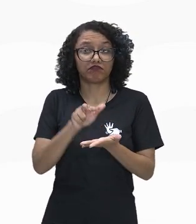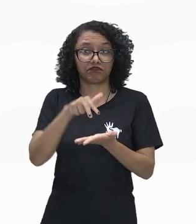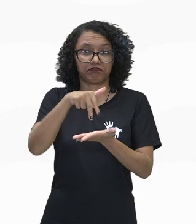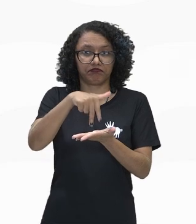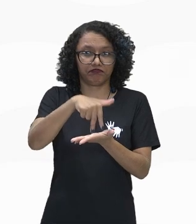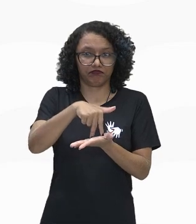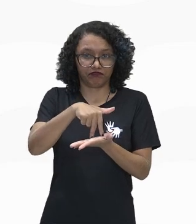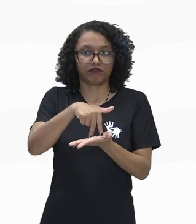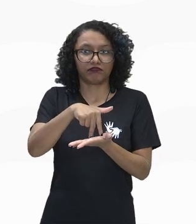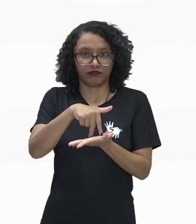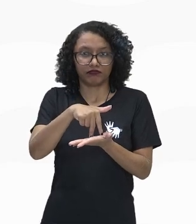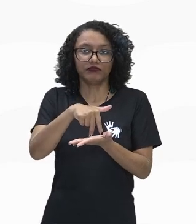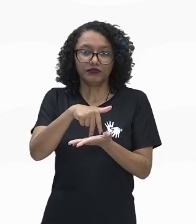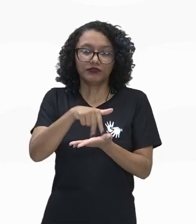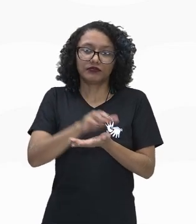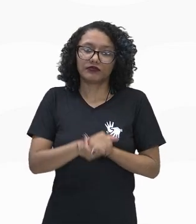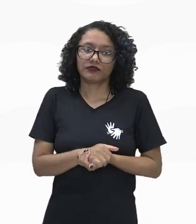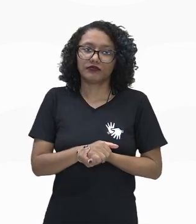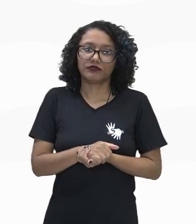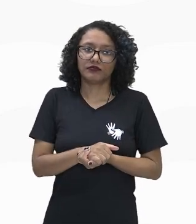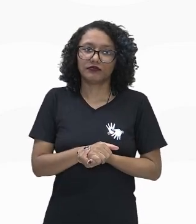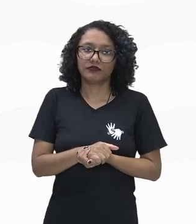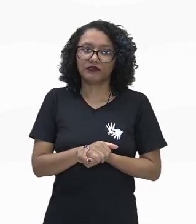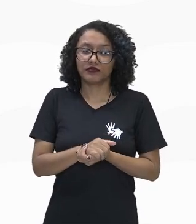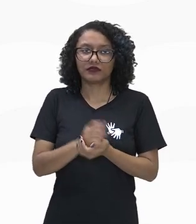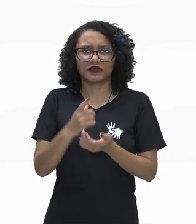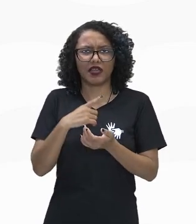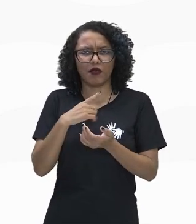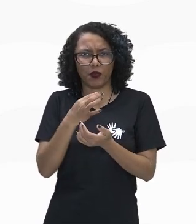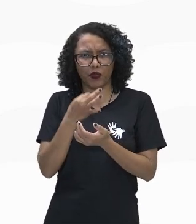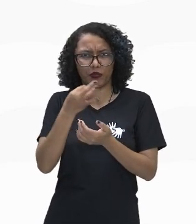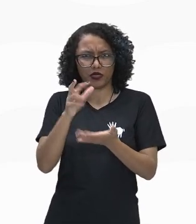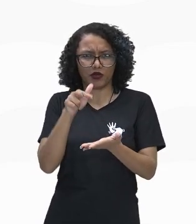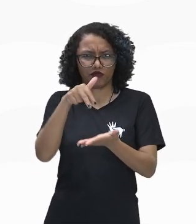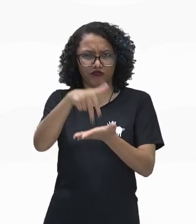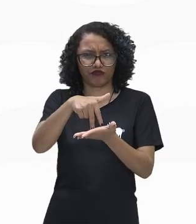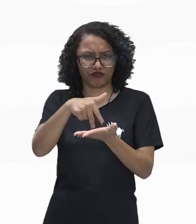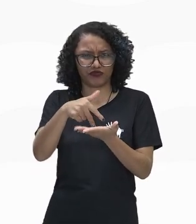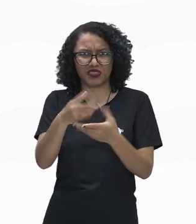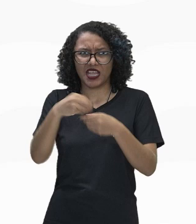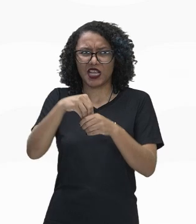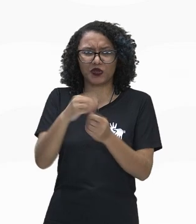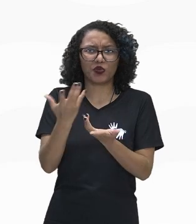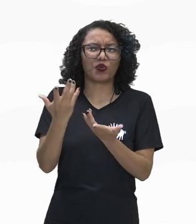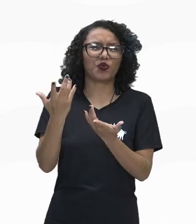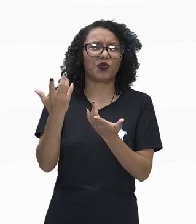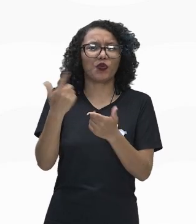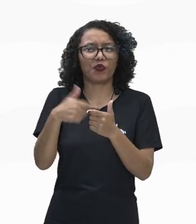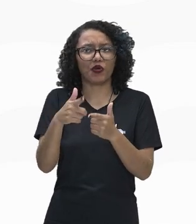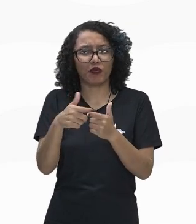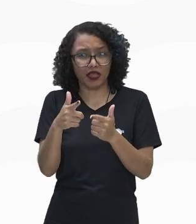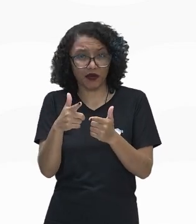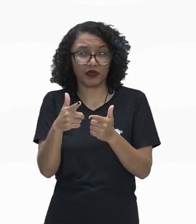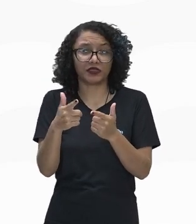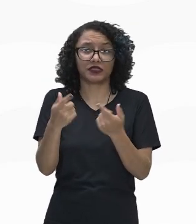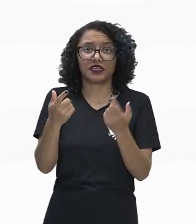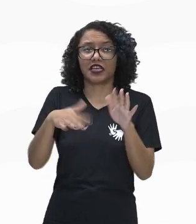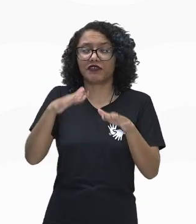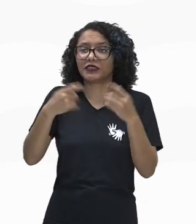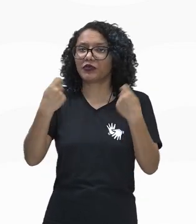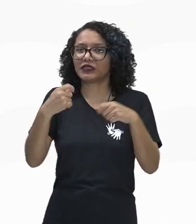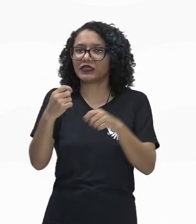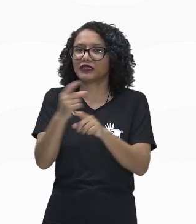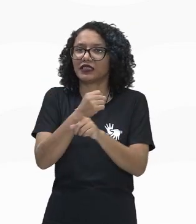situações mais delicadas, né? E diante de situações que exijam ali habilidades socioemocionais